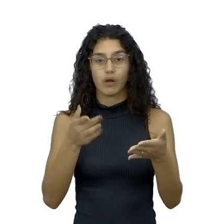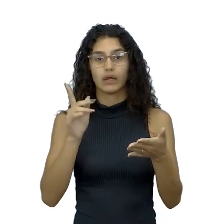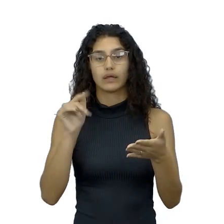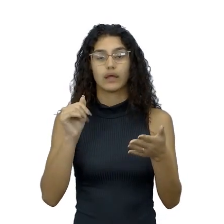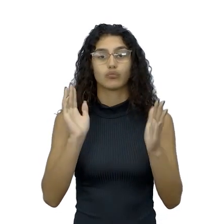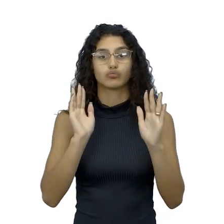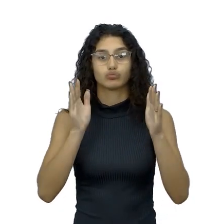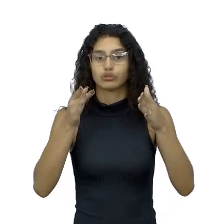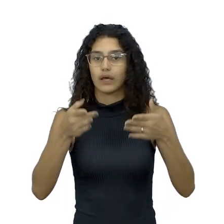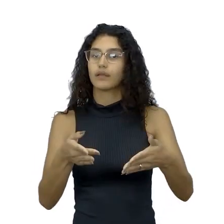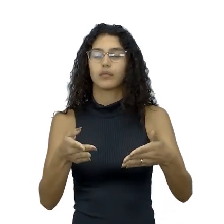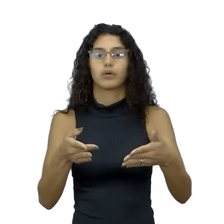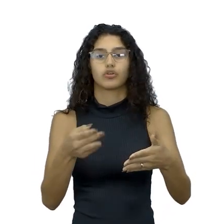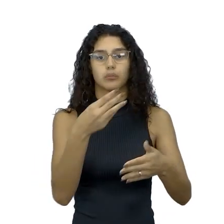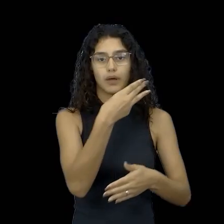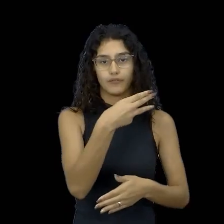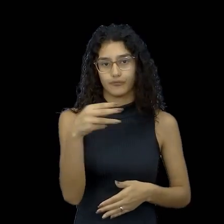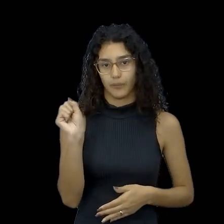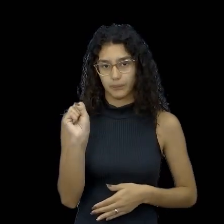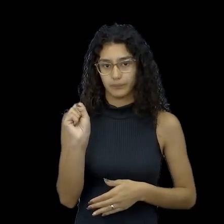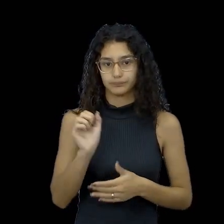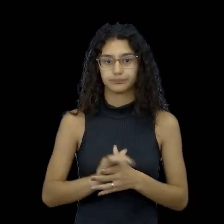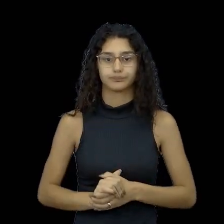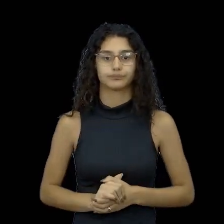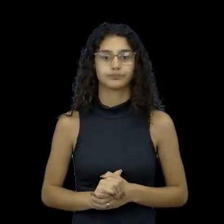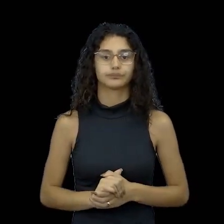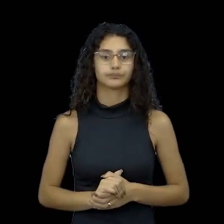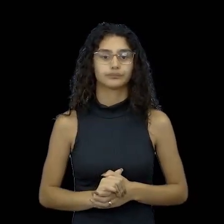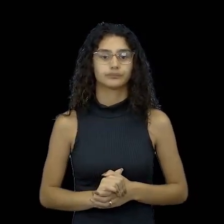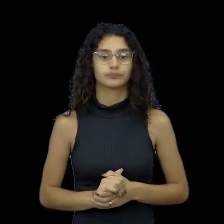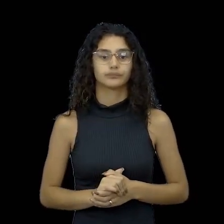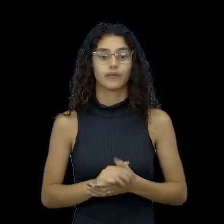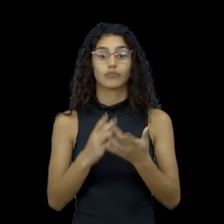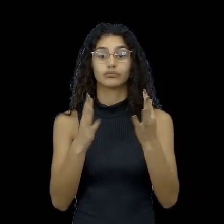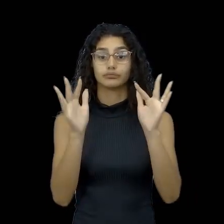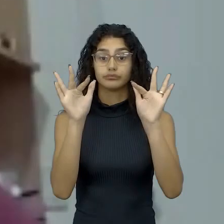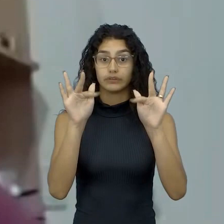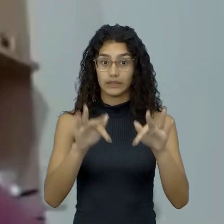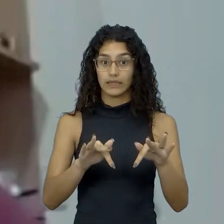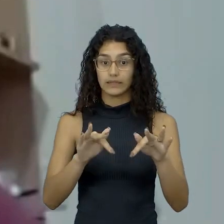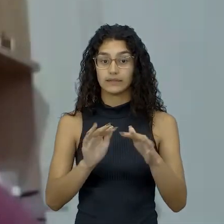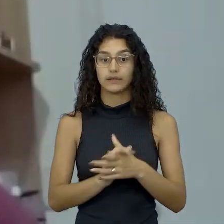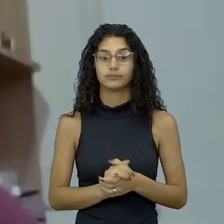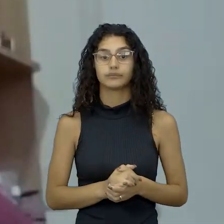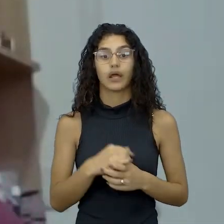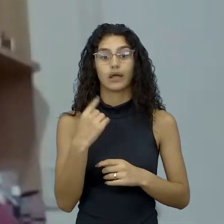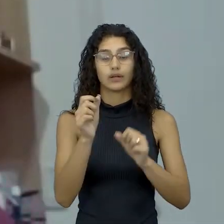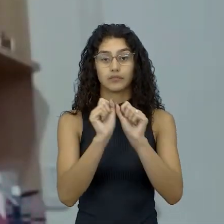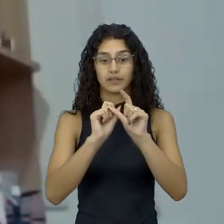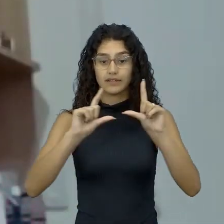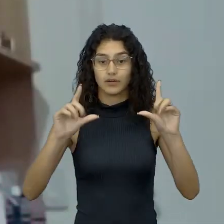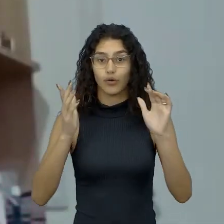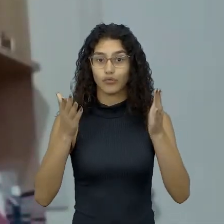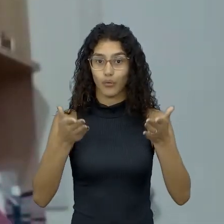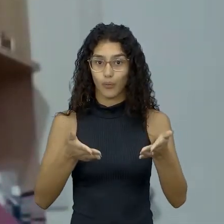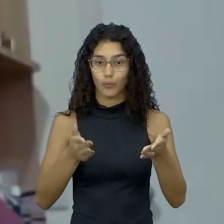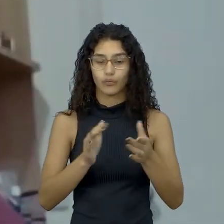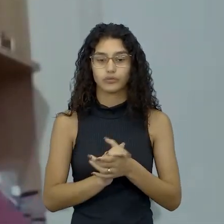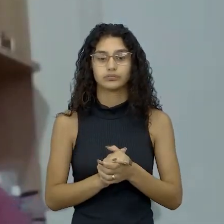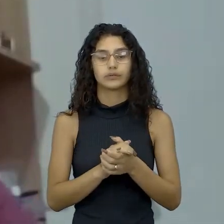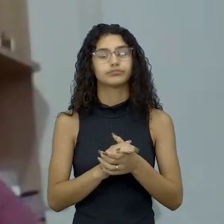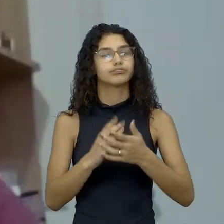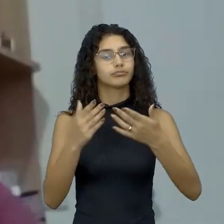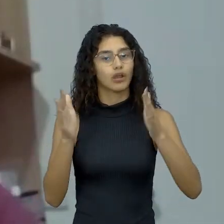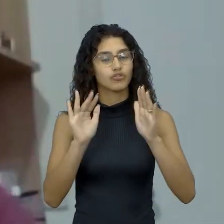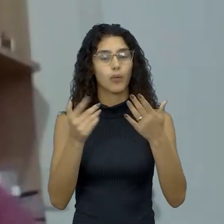vai diretamente para a EFAP. Então, eu vou finalizar aqui a nossa apresentação de hoje, para eu me despedir